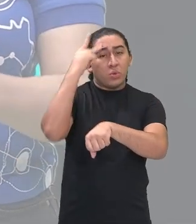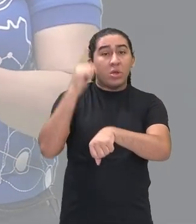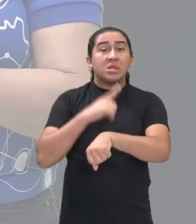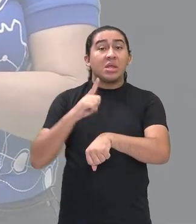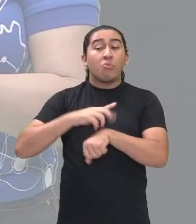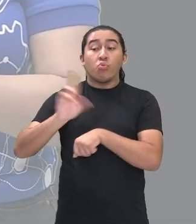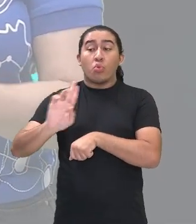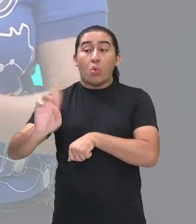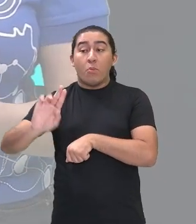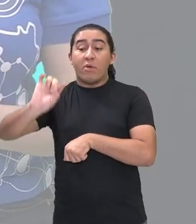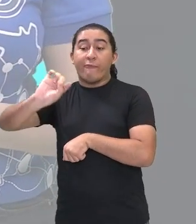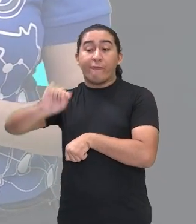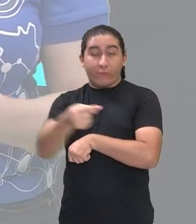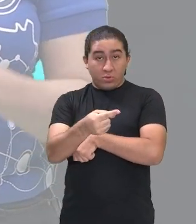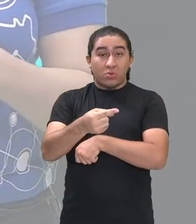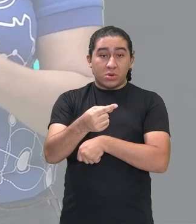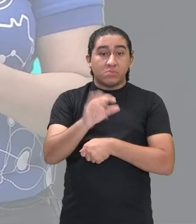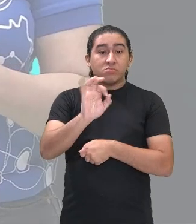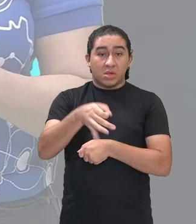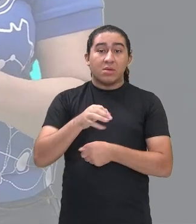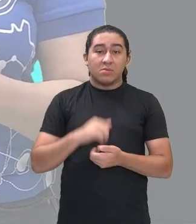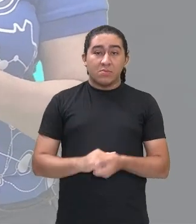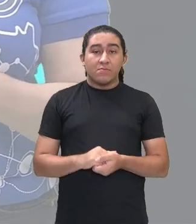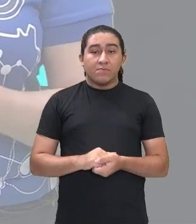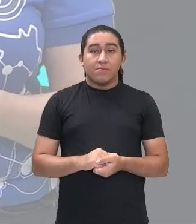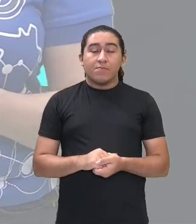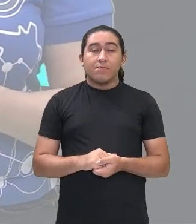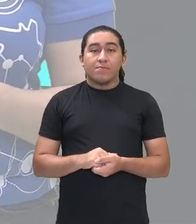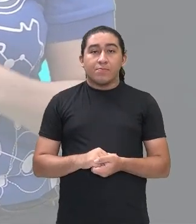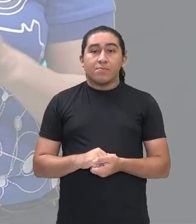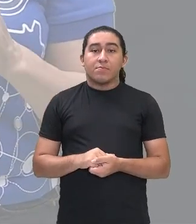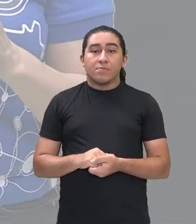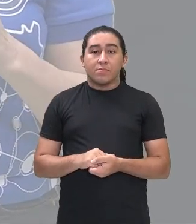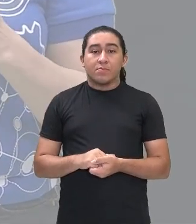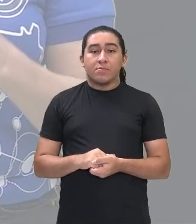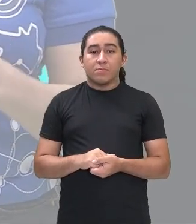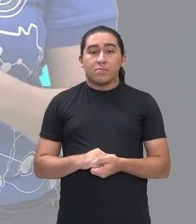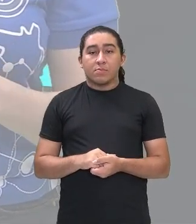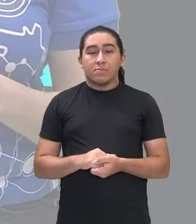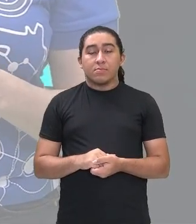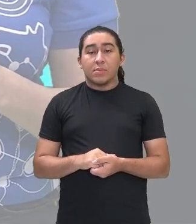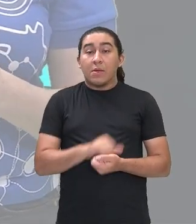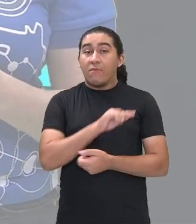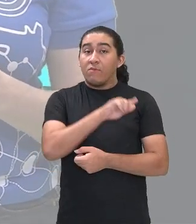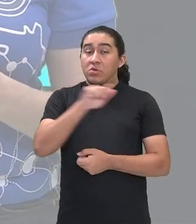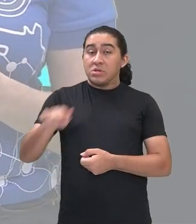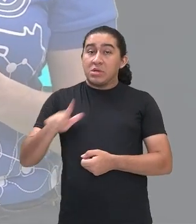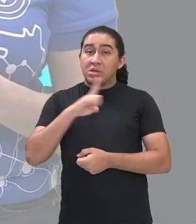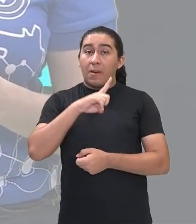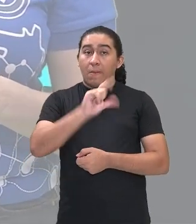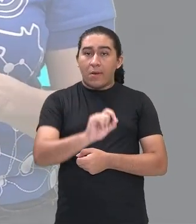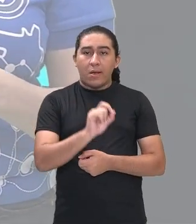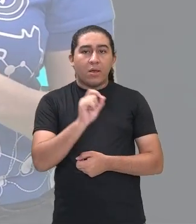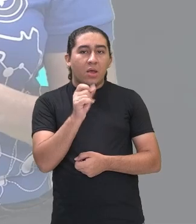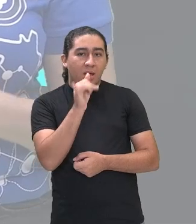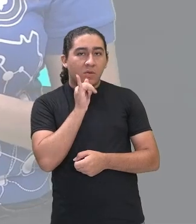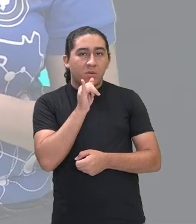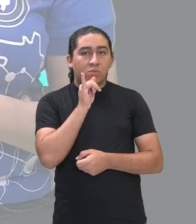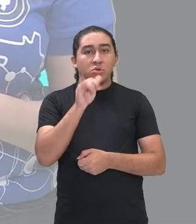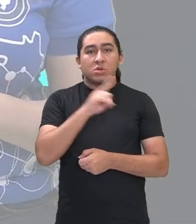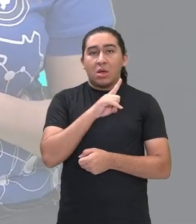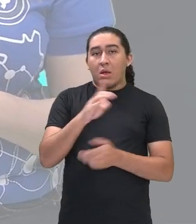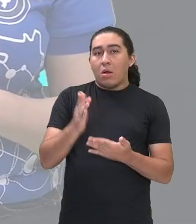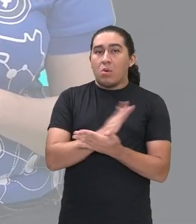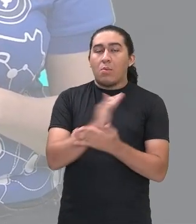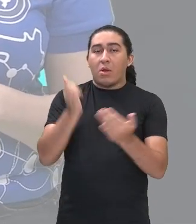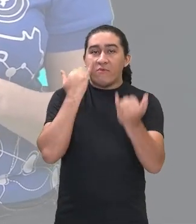né? Vem aqui. Então, mãe, vírgula. Você vai fazer uma mensagem aí, passar uma